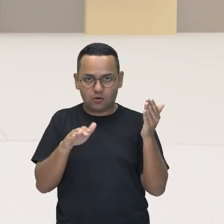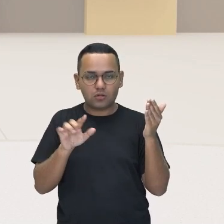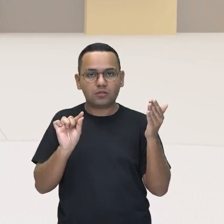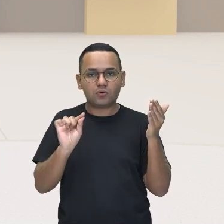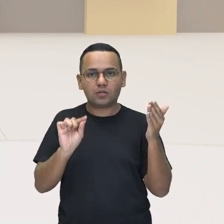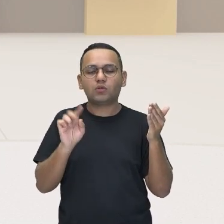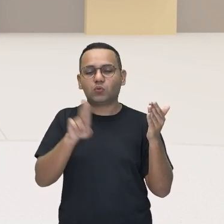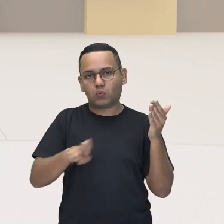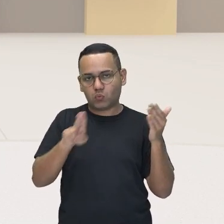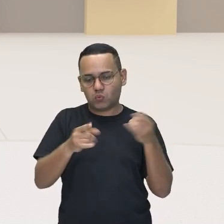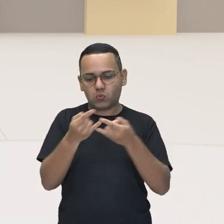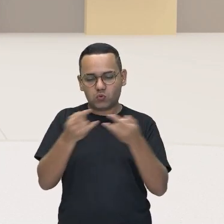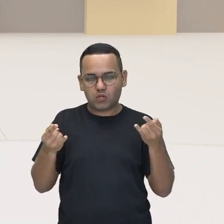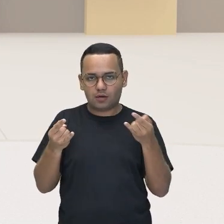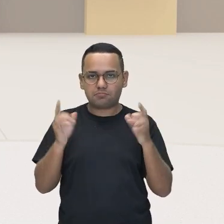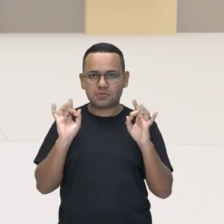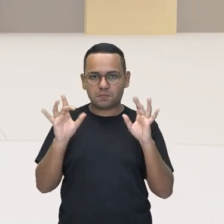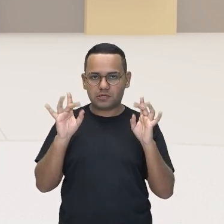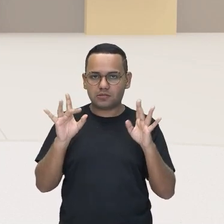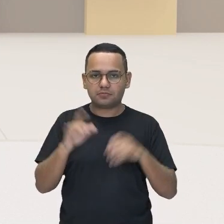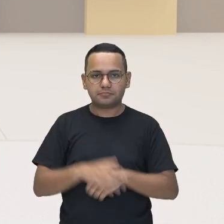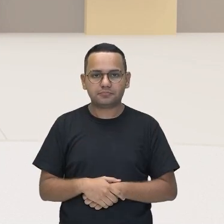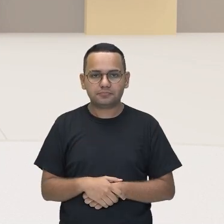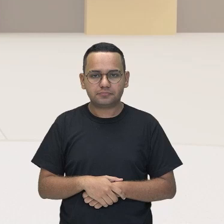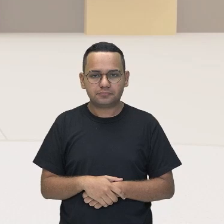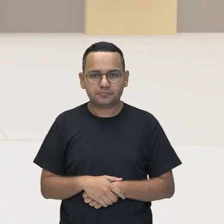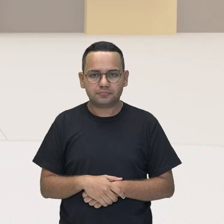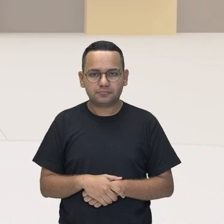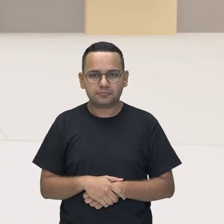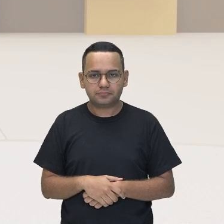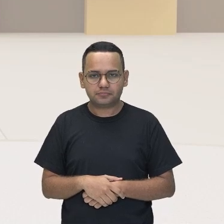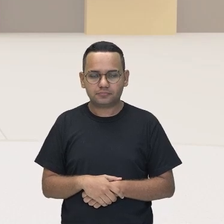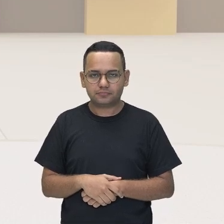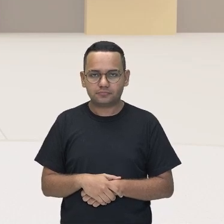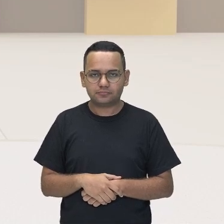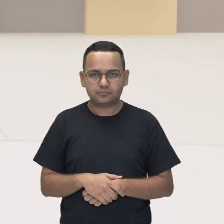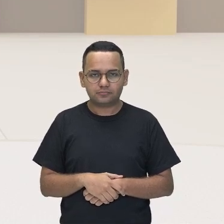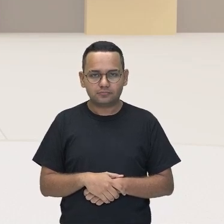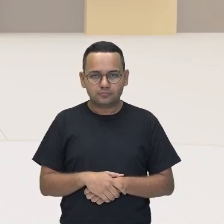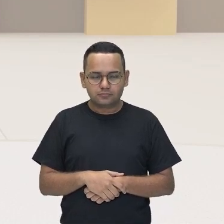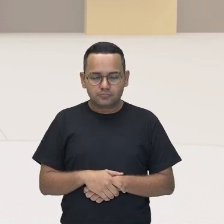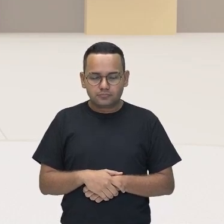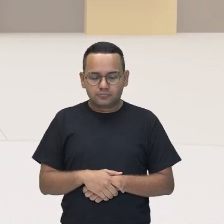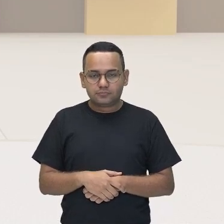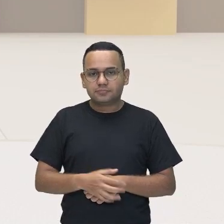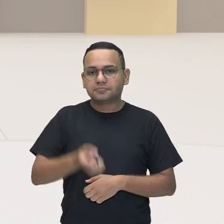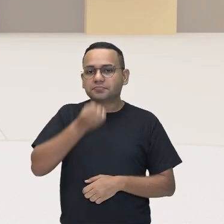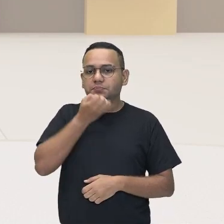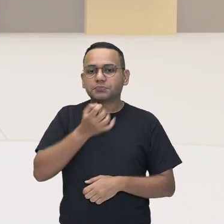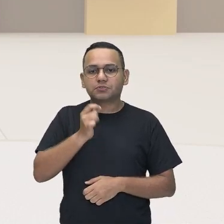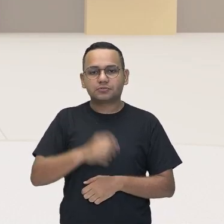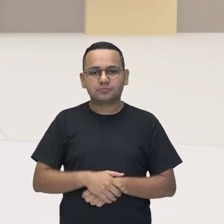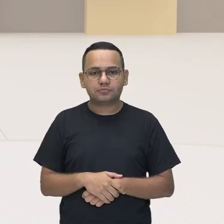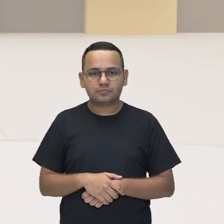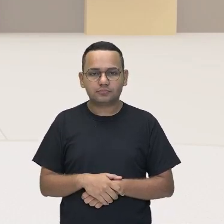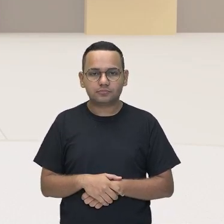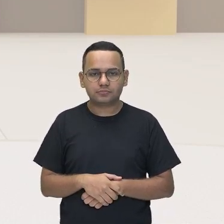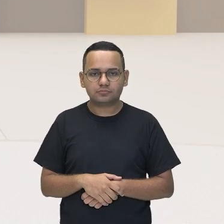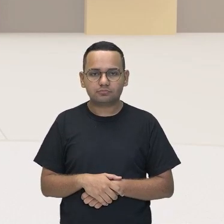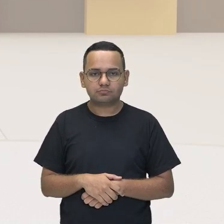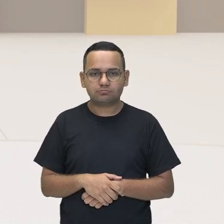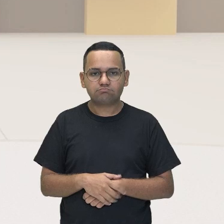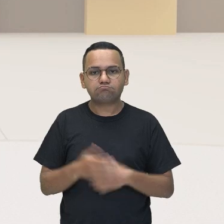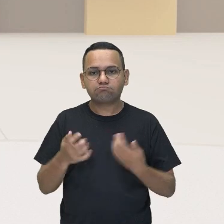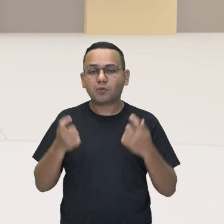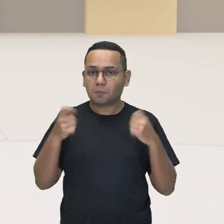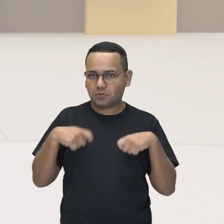cheque especial automaticamente. Tudo bem? Vamos às suas vantagens. Simplicidade de acesso. Basta você ter ele